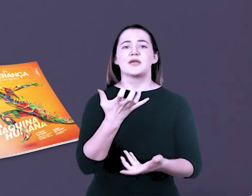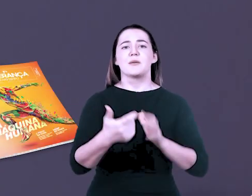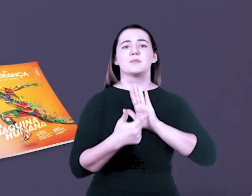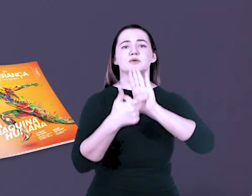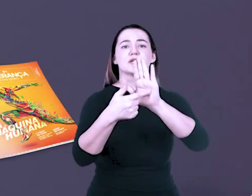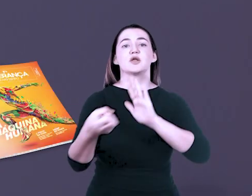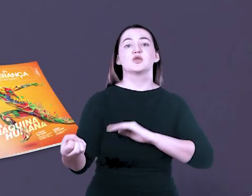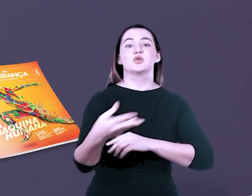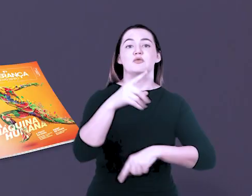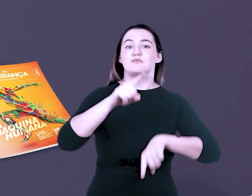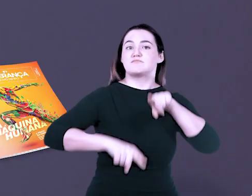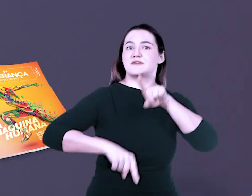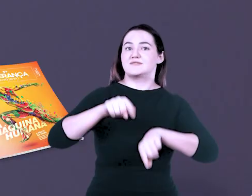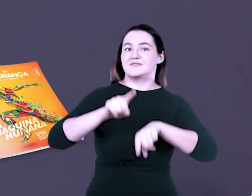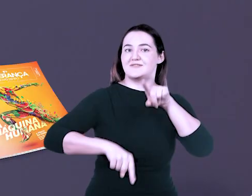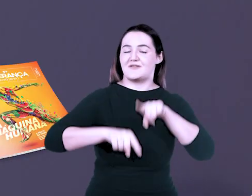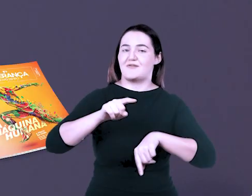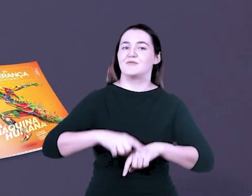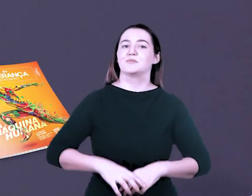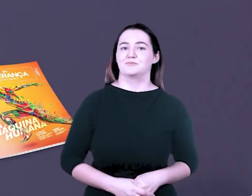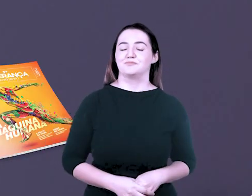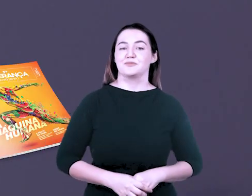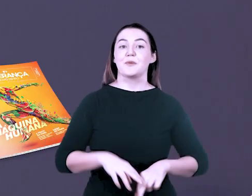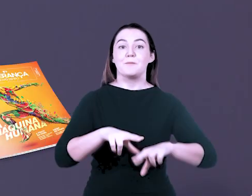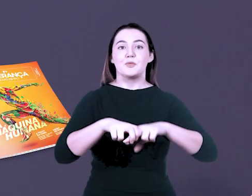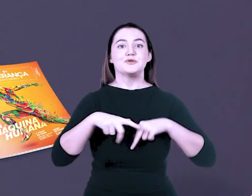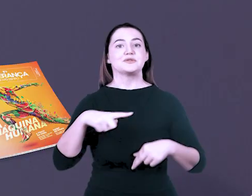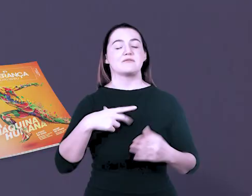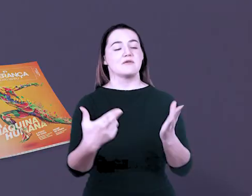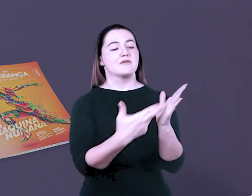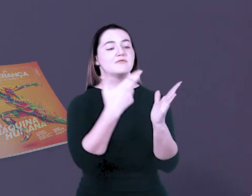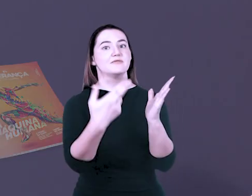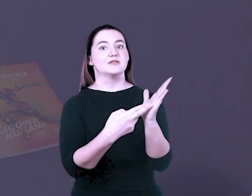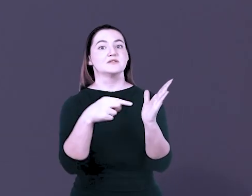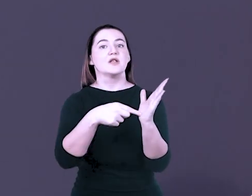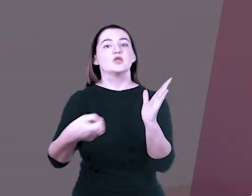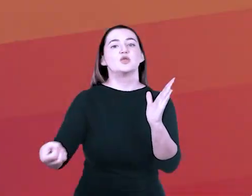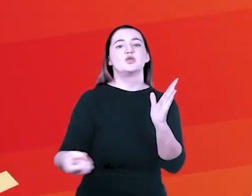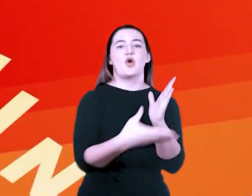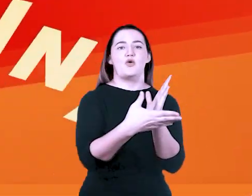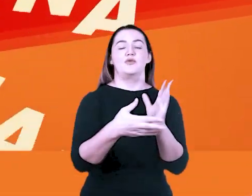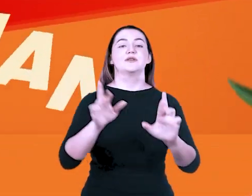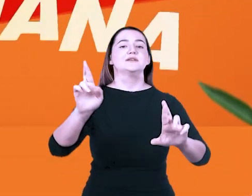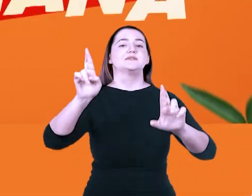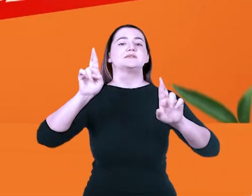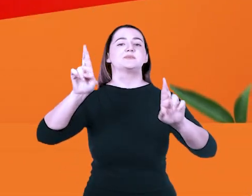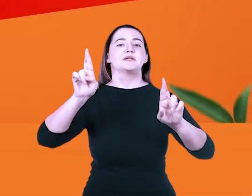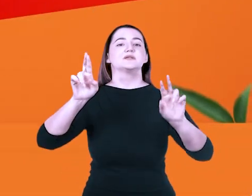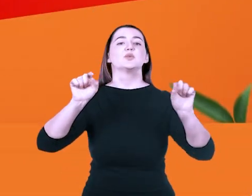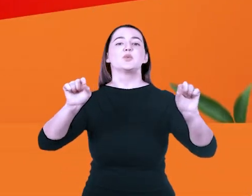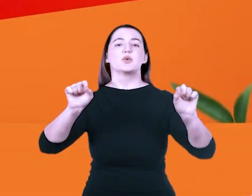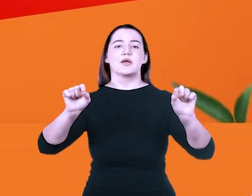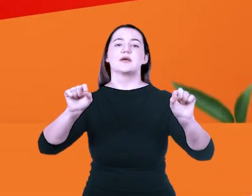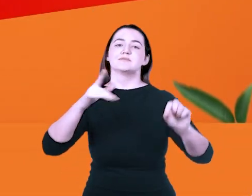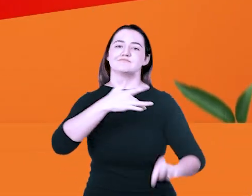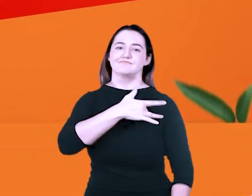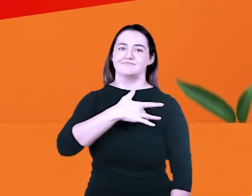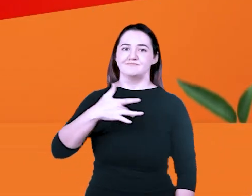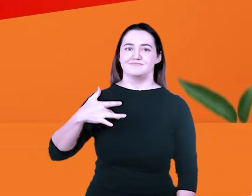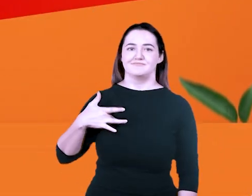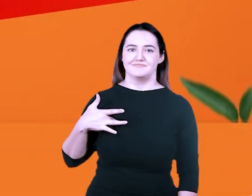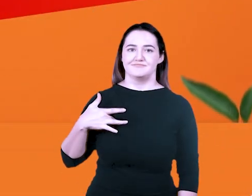novos materiais. E é por isso que nós temos um lançamento, que é a revista Esperança, que fala sobre